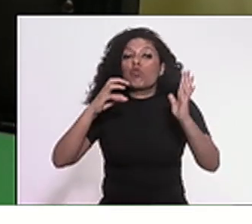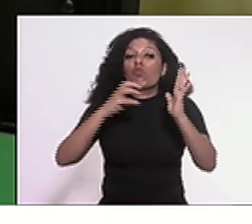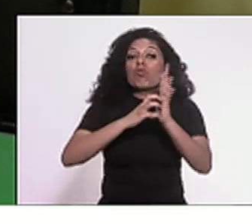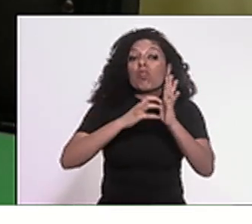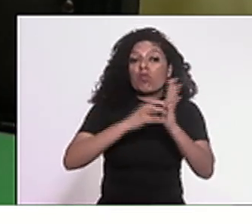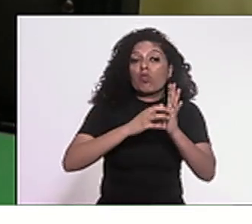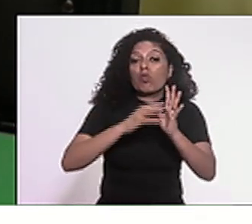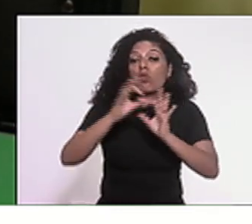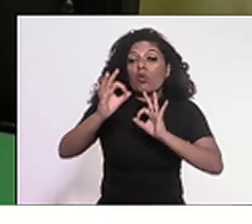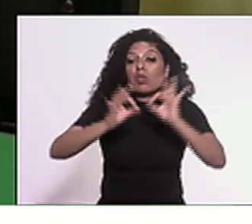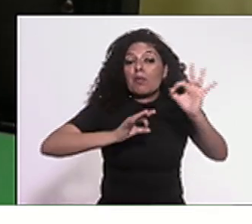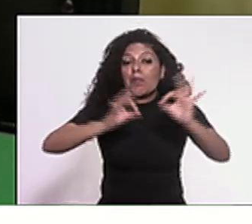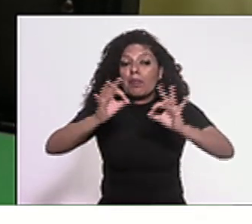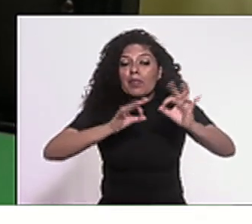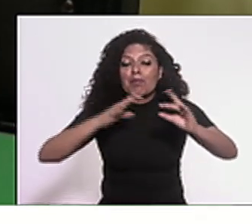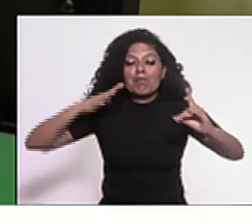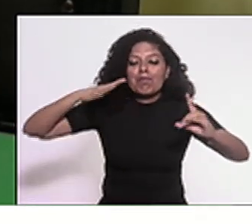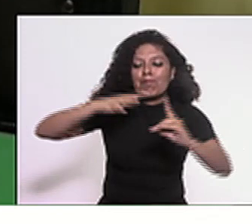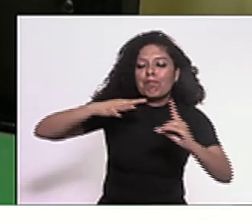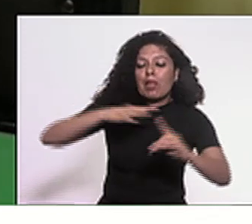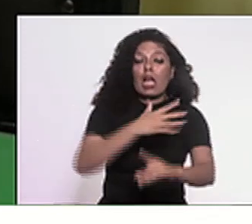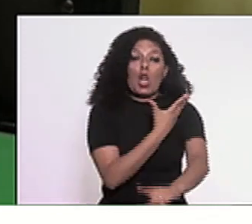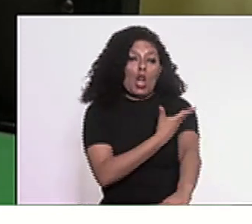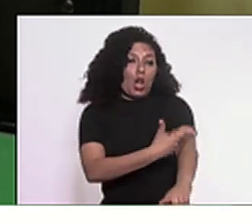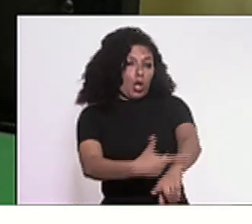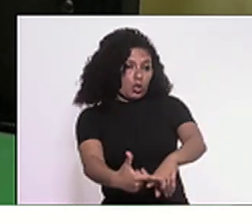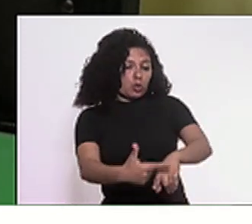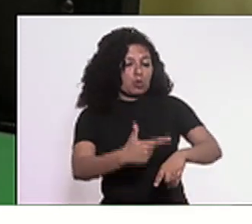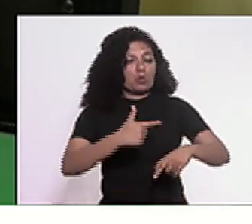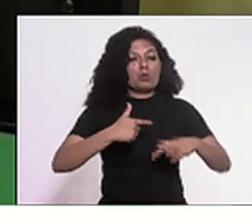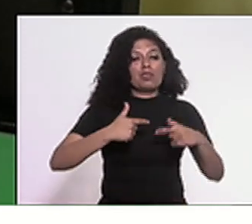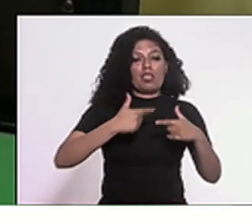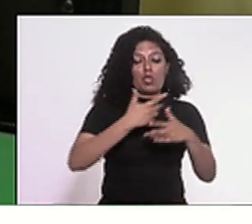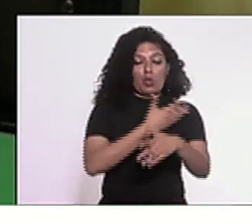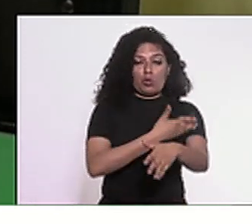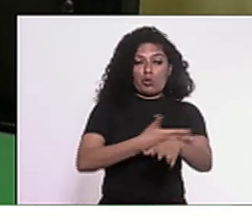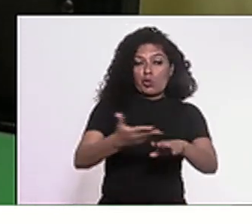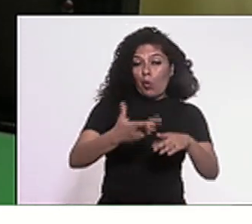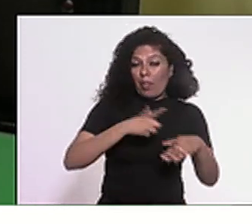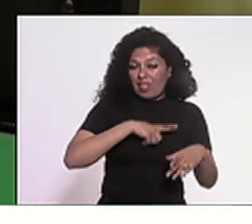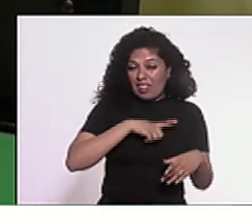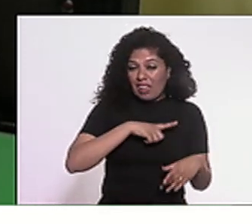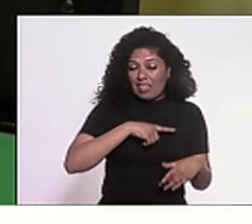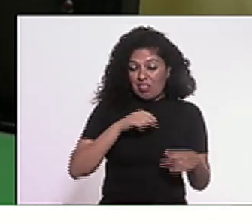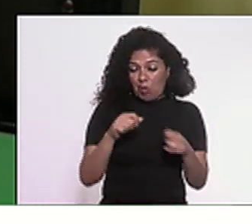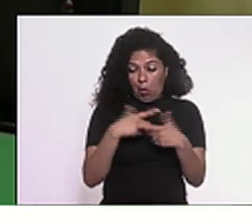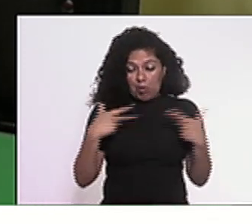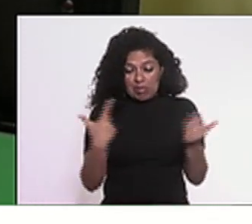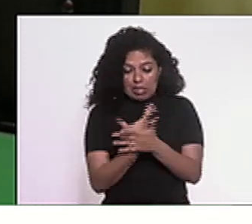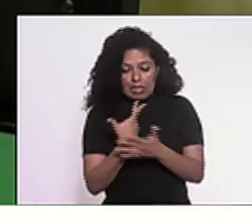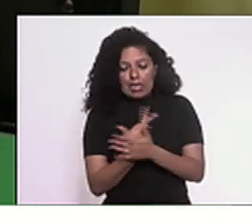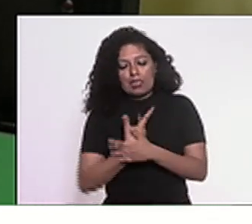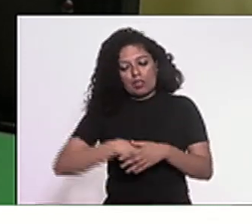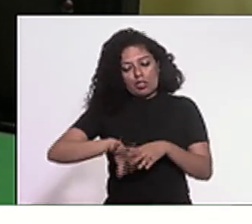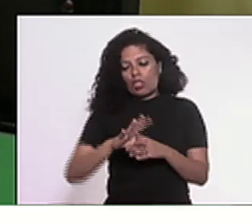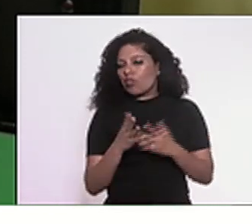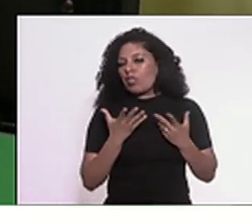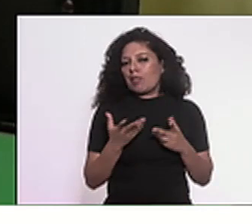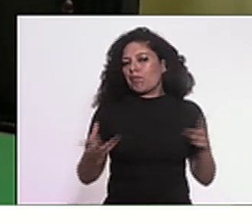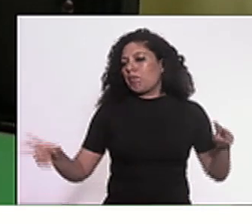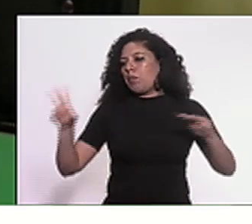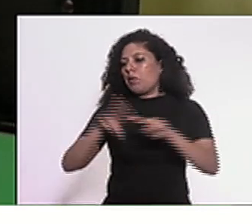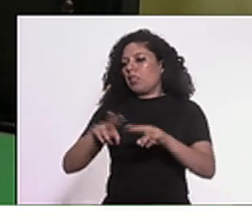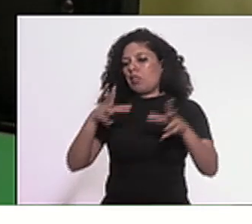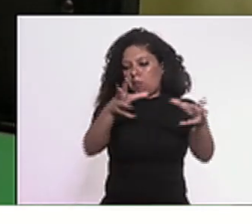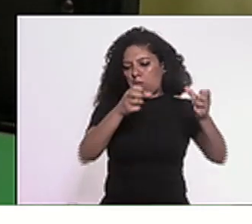né? Até o servidor que está acostumado com esse tipo de comportamento. Aqui a gente não quer de maneira nenhuma exilá-lo, a gente